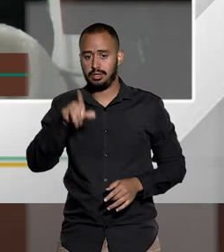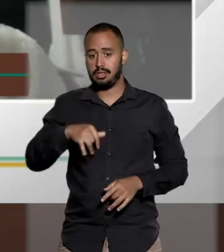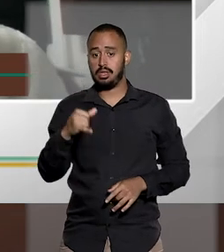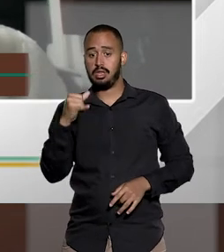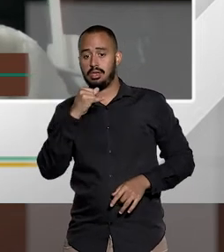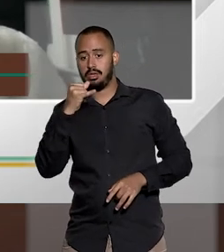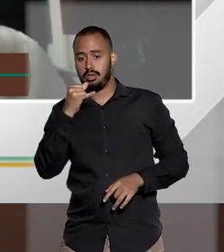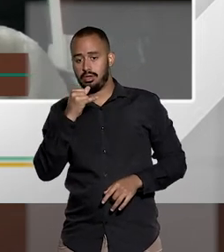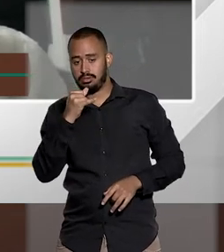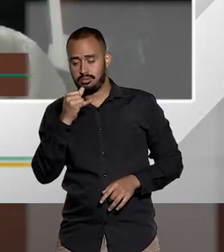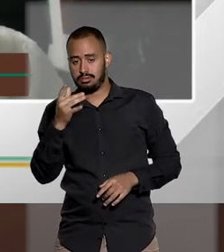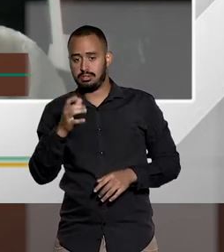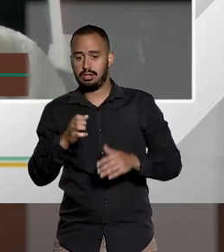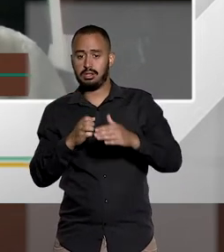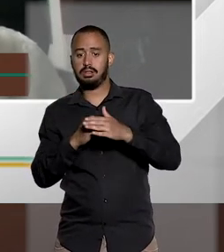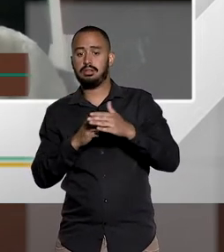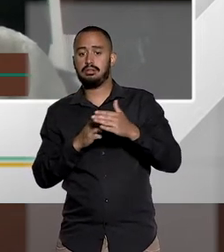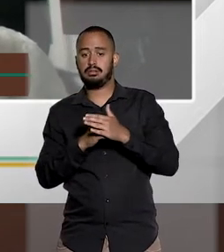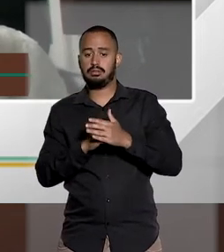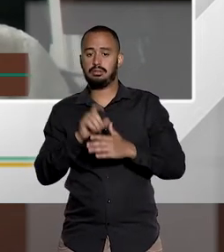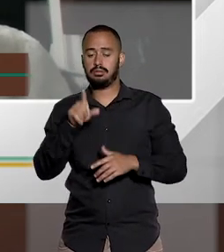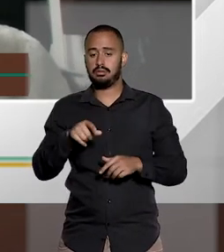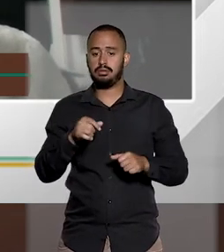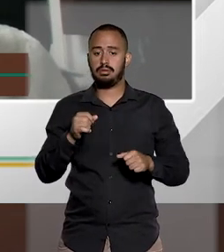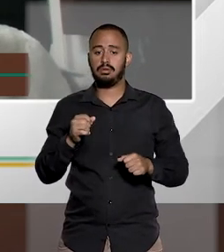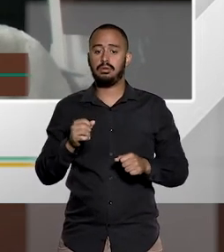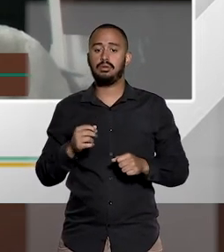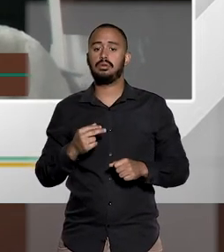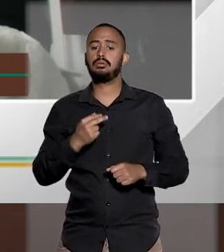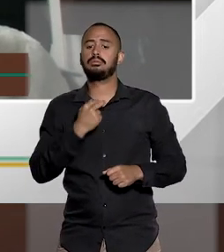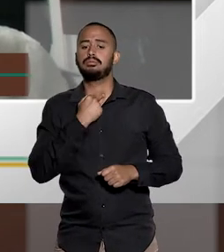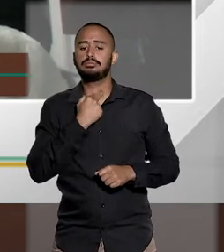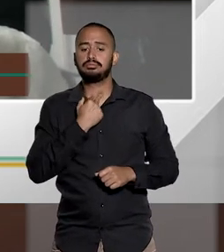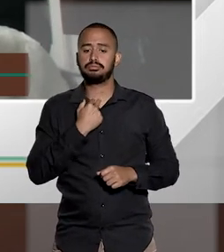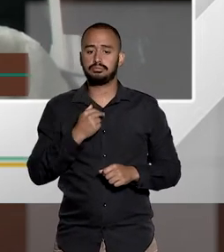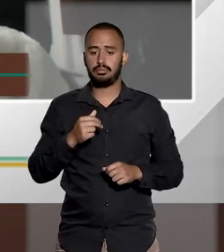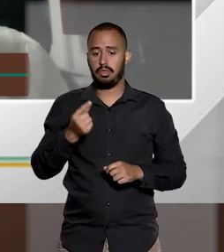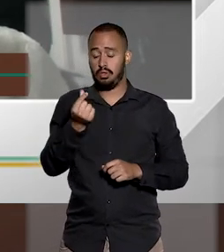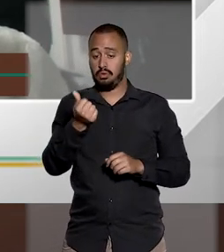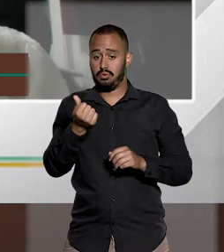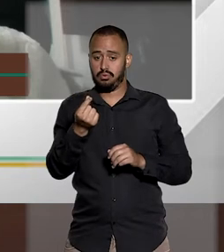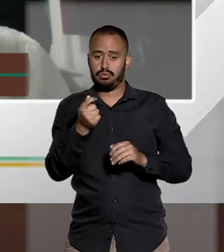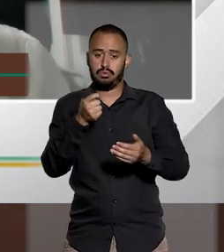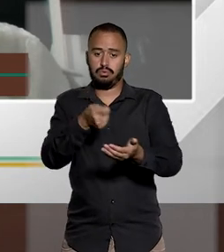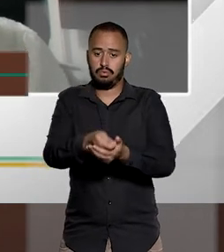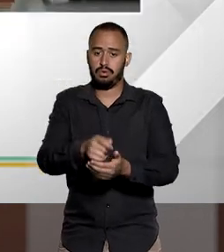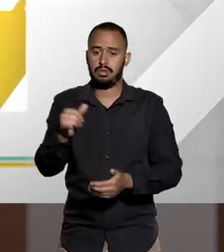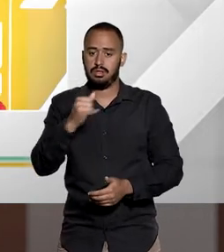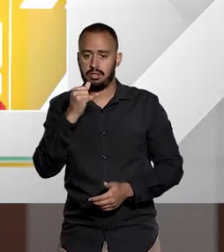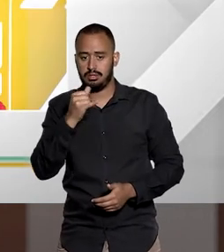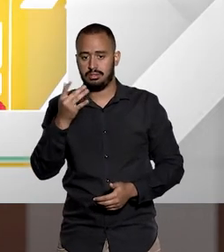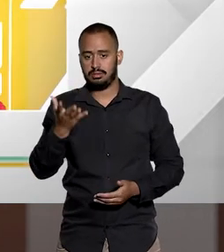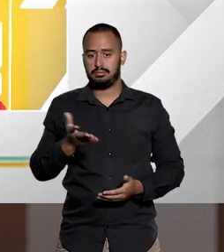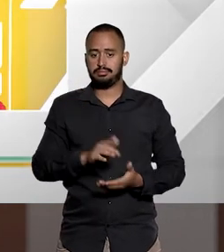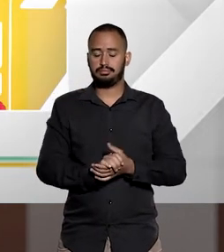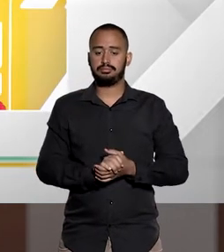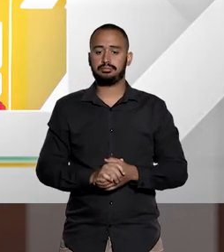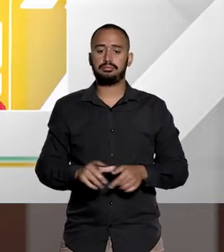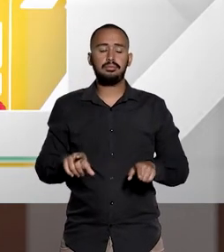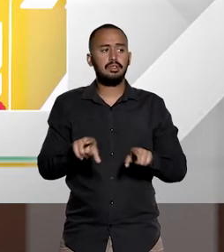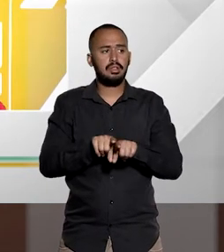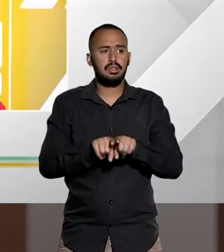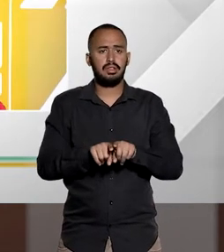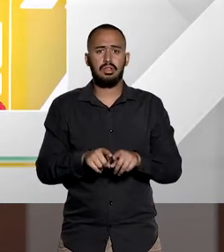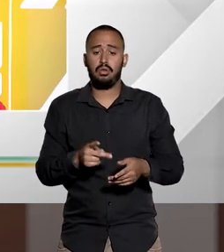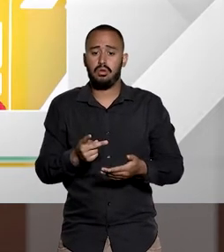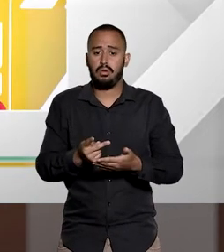energia elétrica, existe disposição expressa proibindo essa cobrança. É diferente quando é